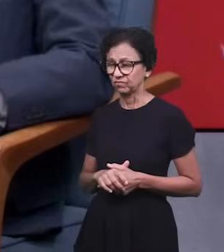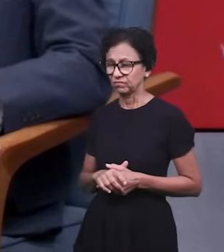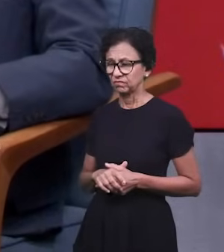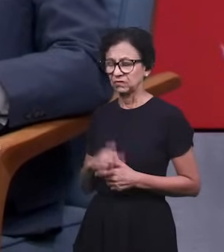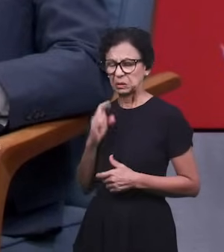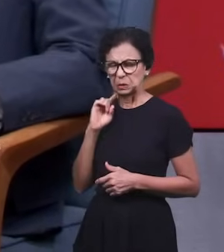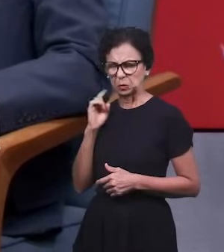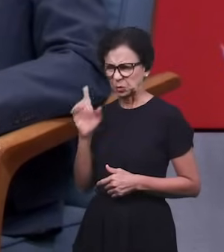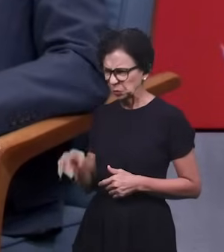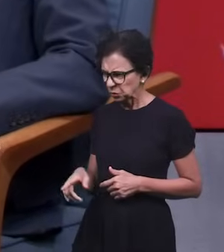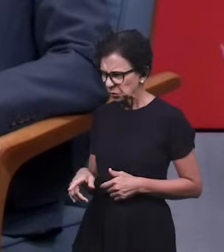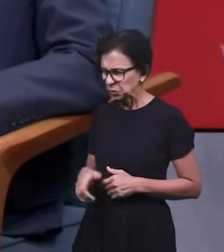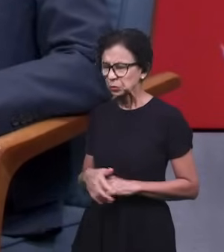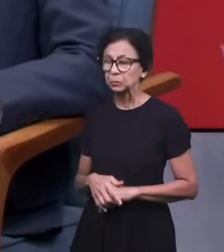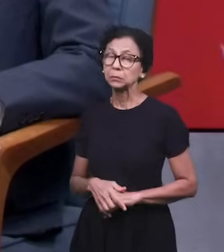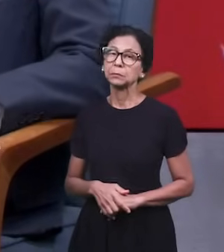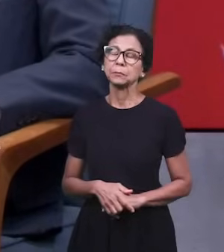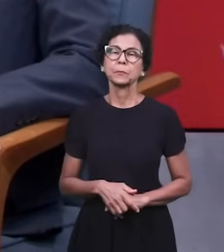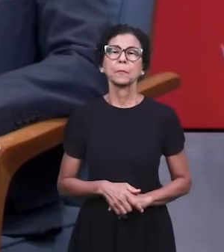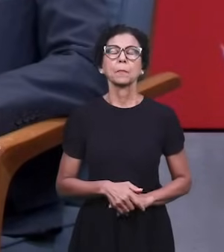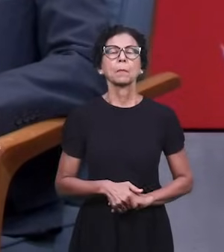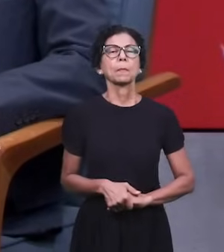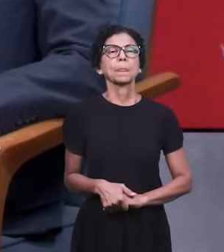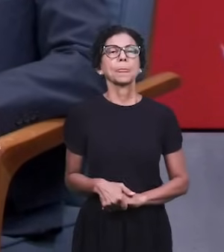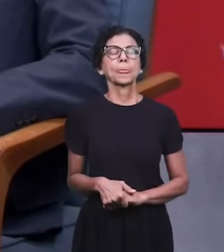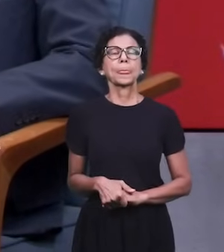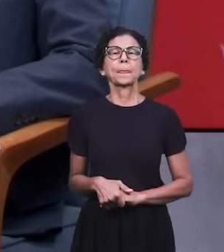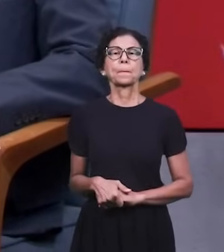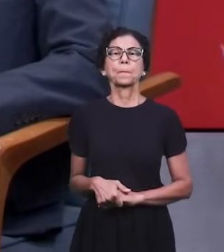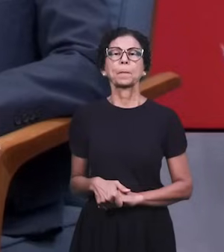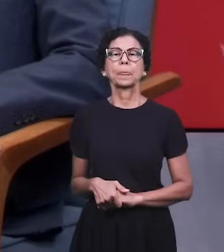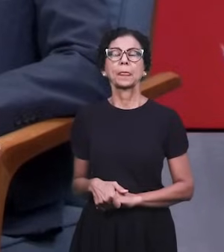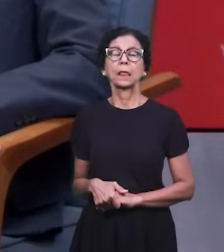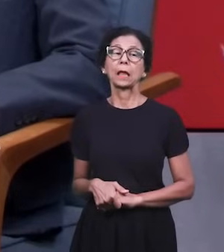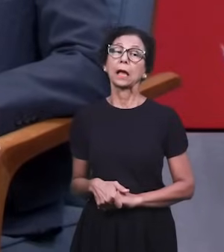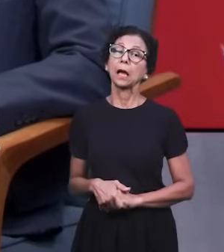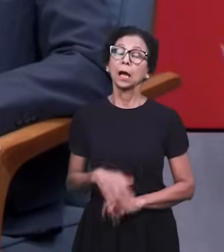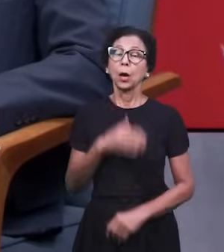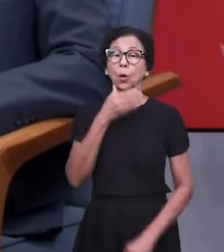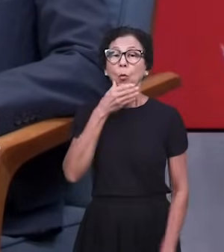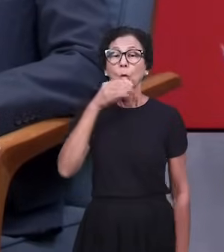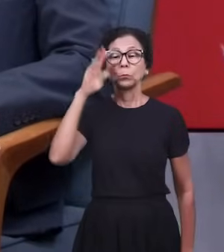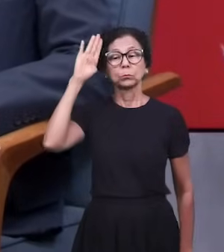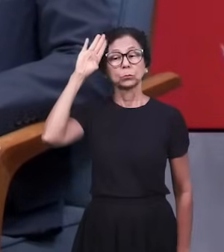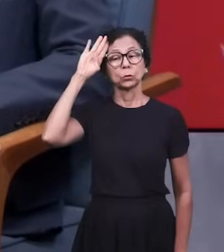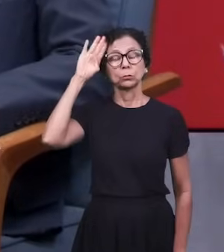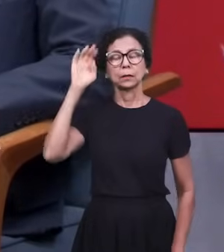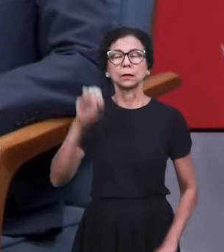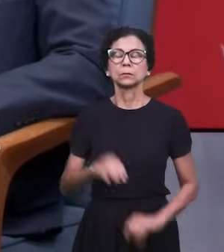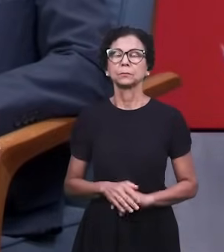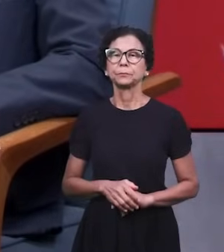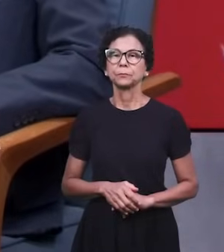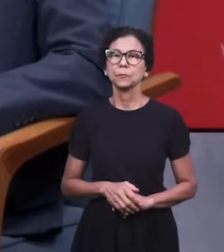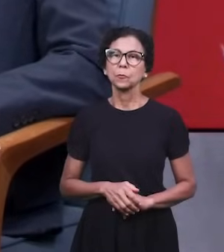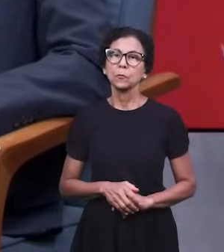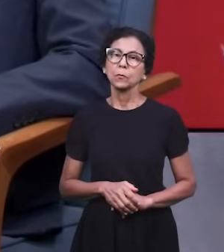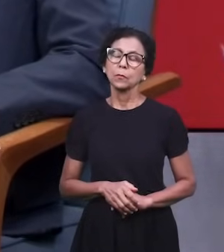soldados disse: olha, mas se o profeta tivesse mandado o senhor fazer uma coisa mais difícil, o